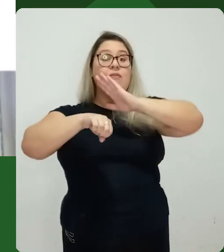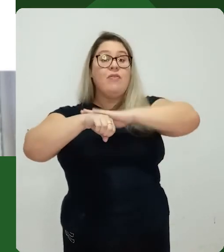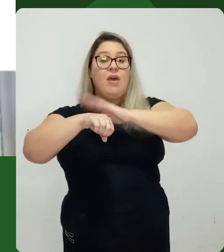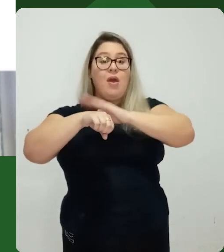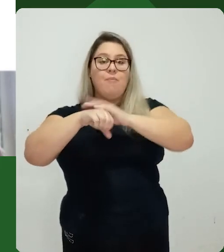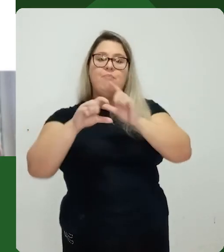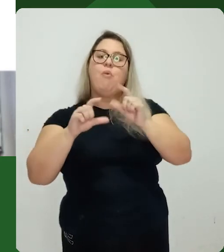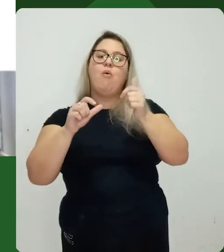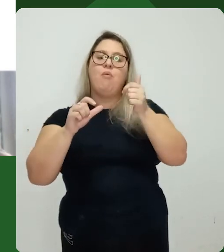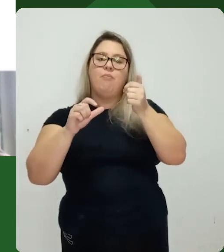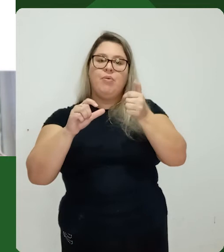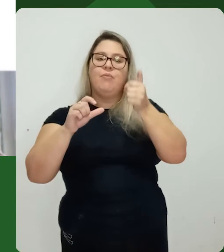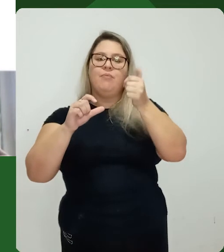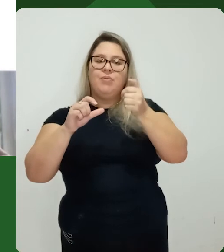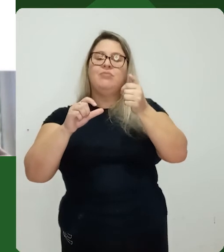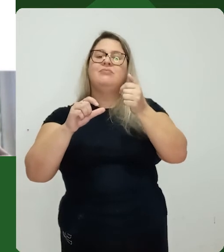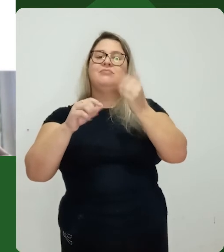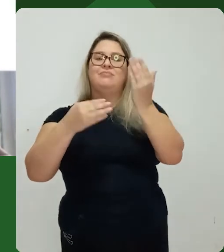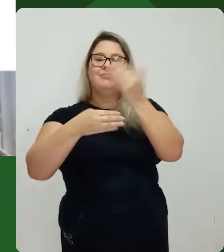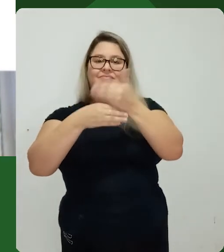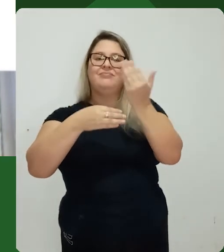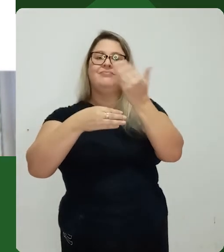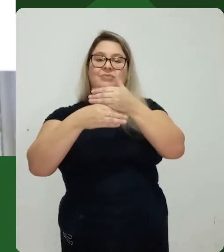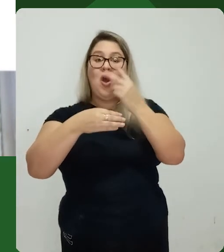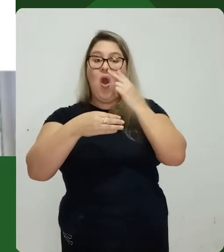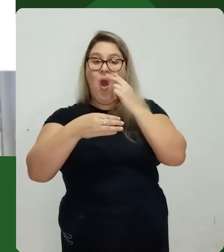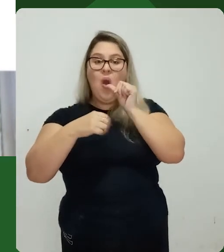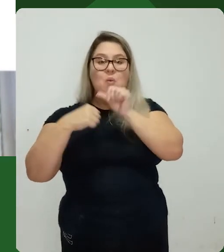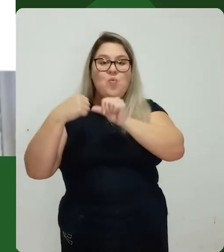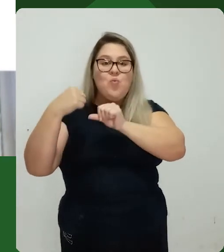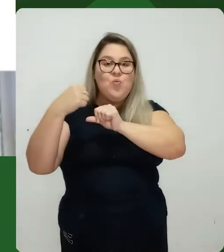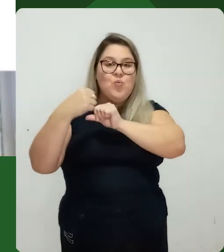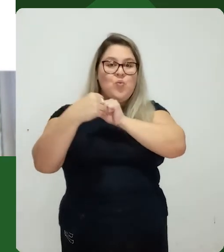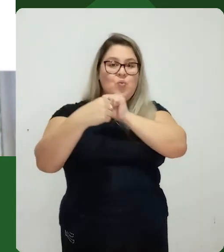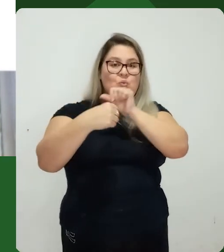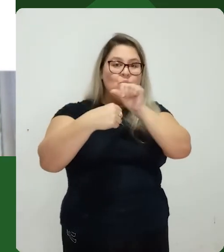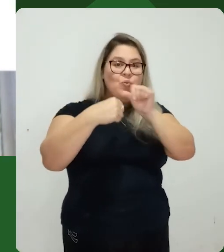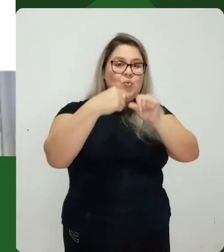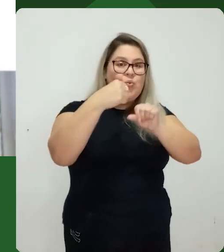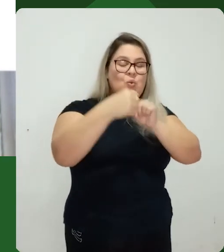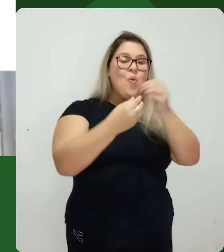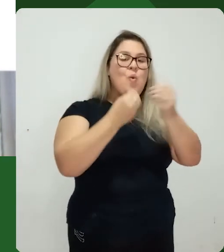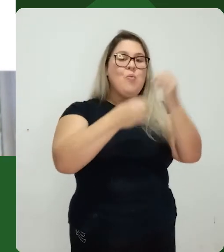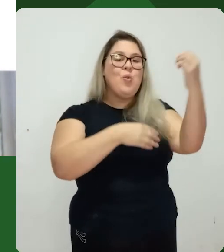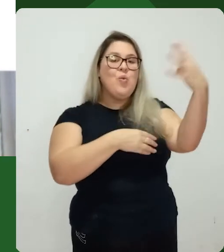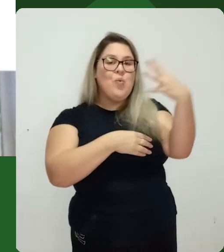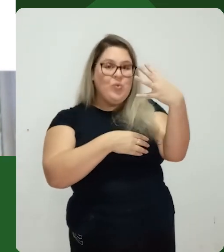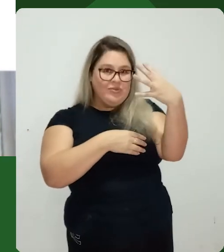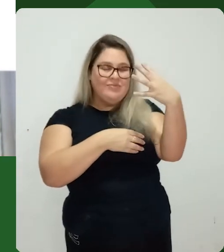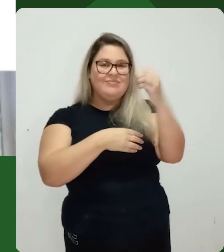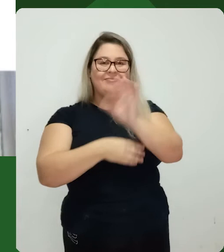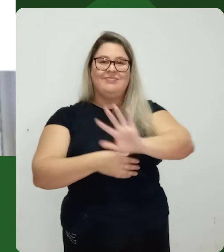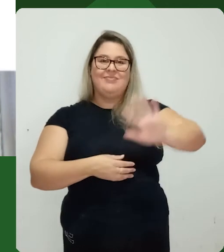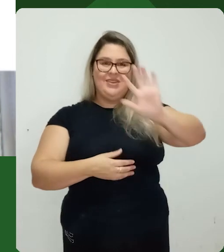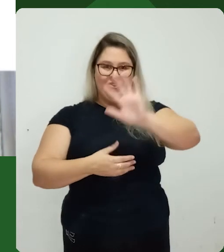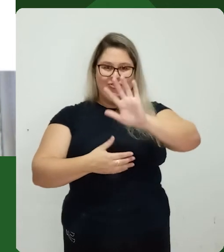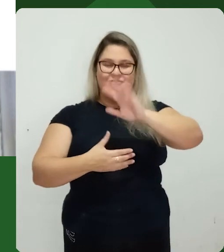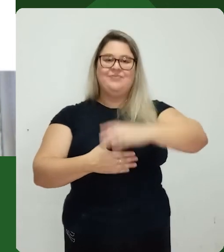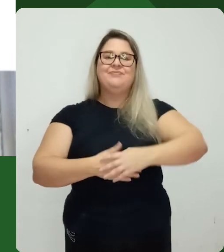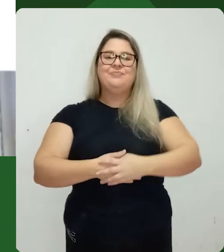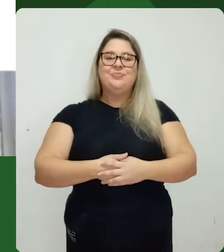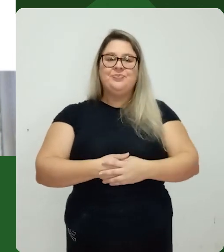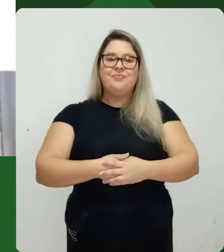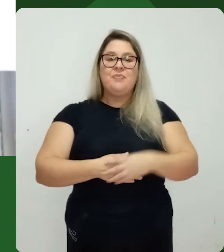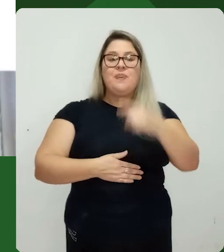então a abertura aqui, ela continua igual, só mudou ali atrás o tempo que estava sendo exposto. E veja como